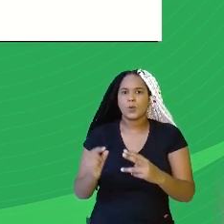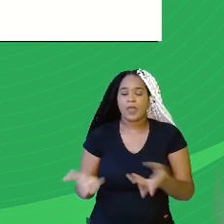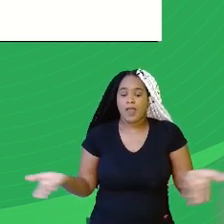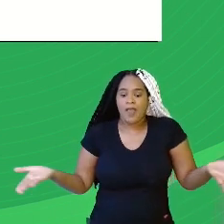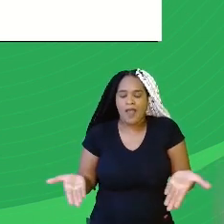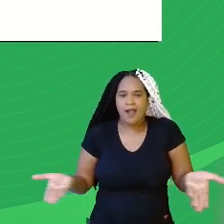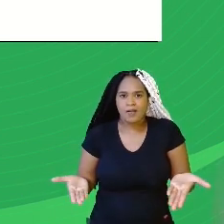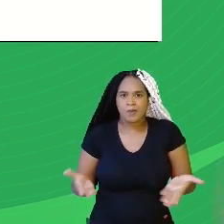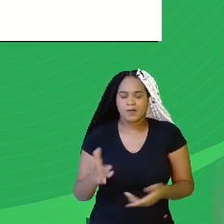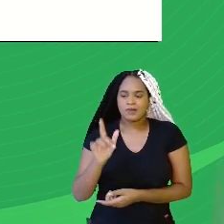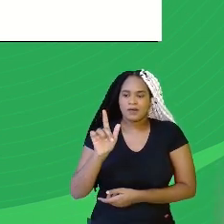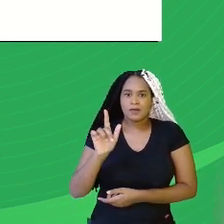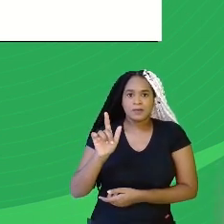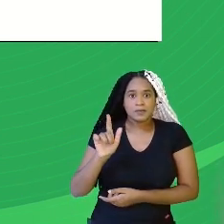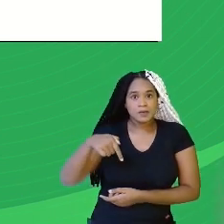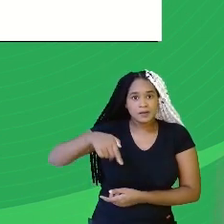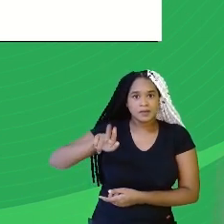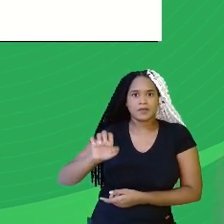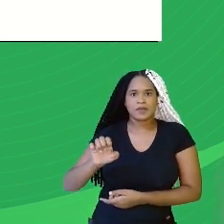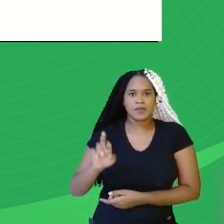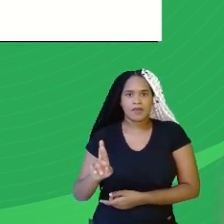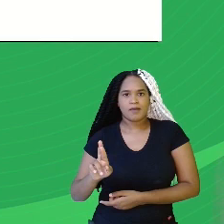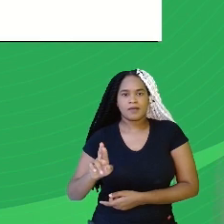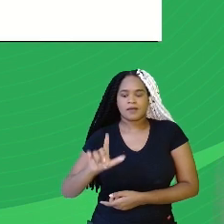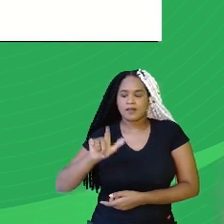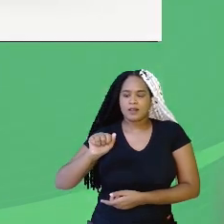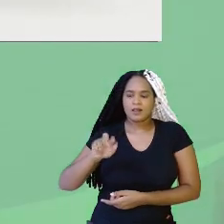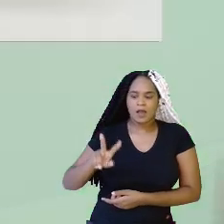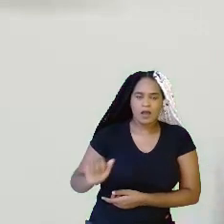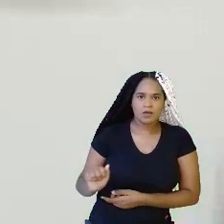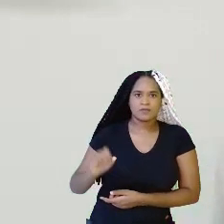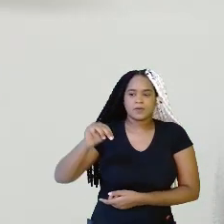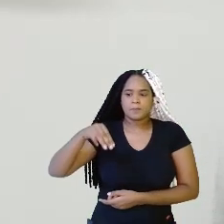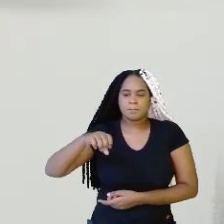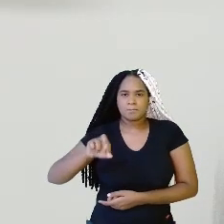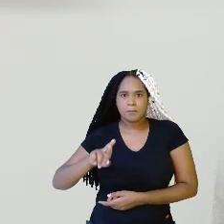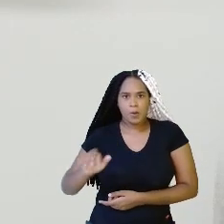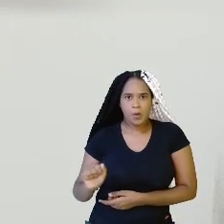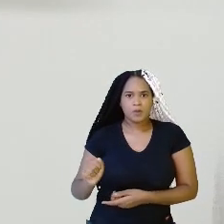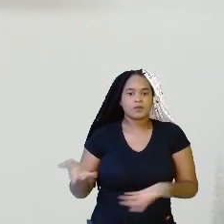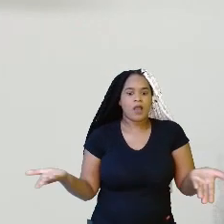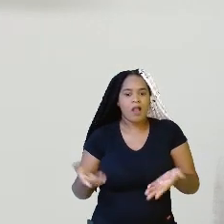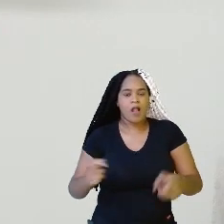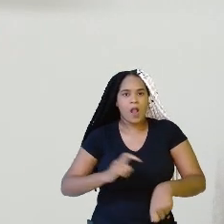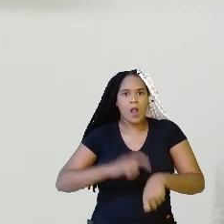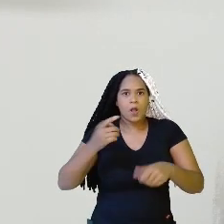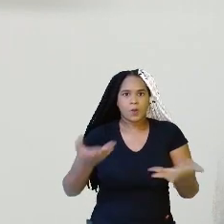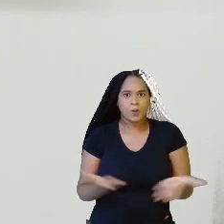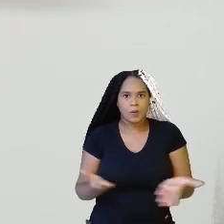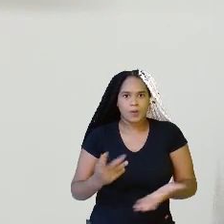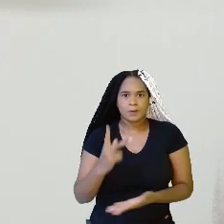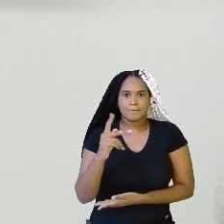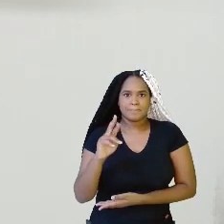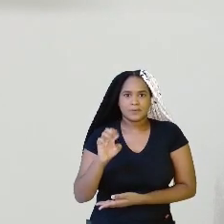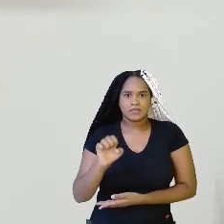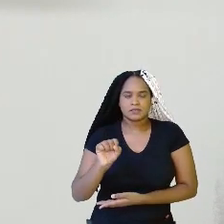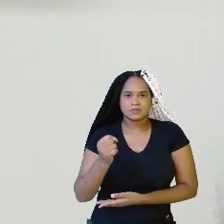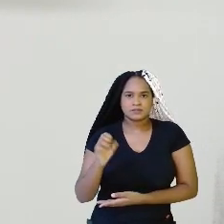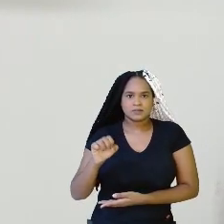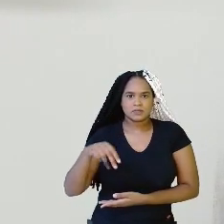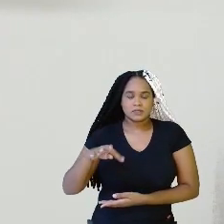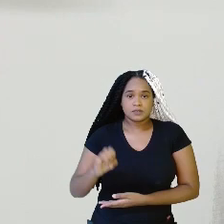Então, novamente, está no tempo presente. Vamos ver como é que ficaria essa música em outro